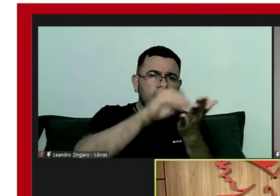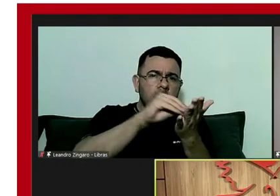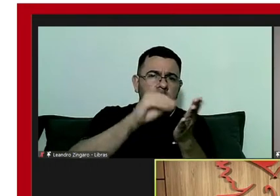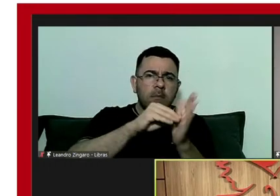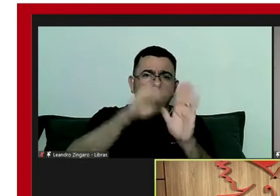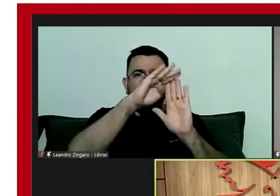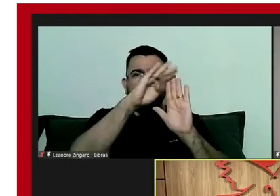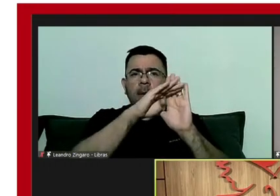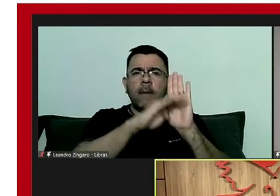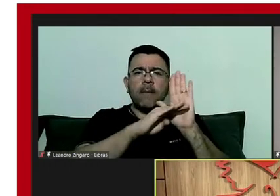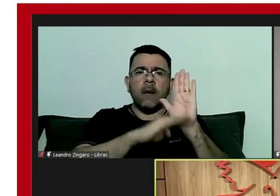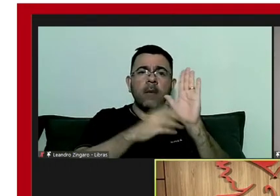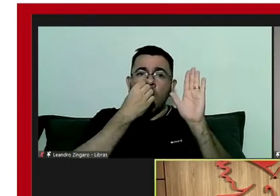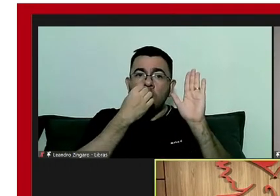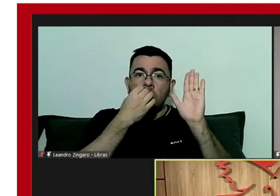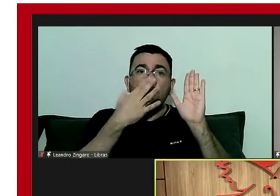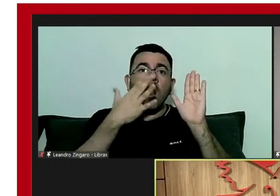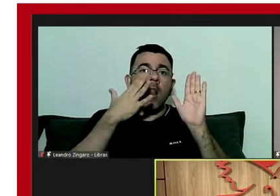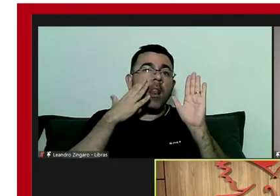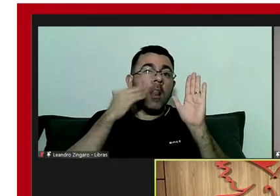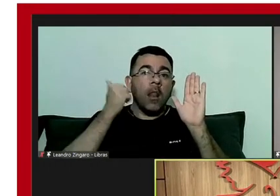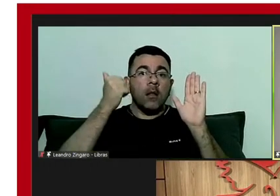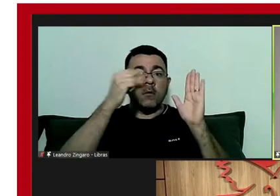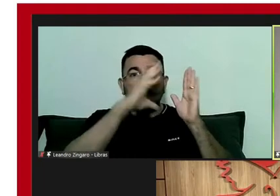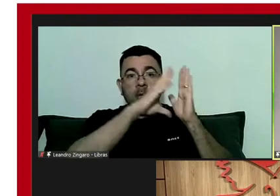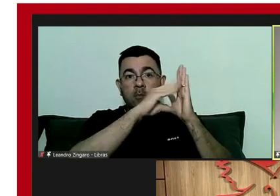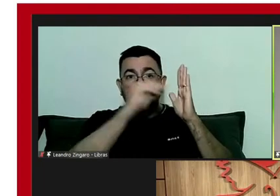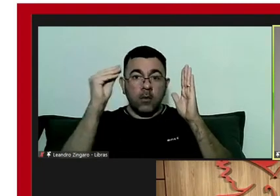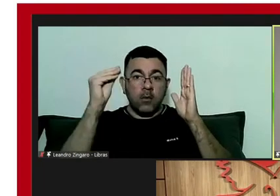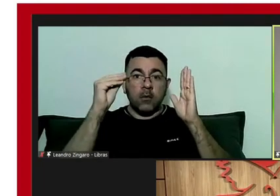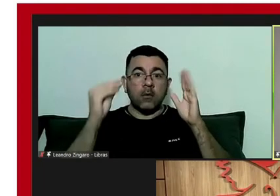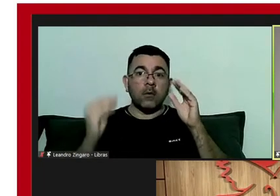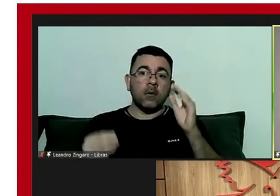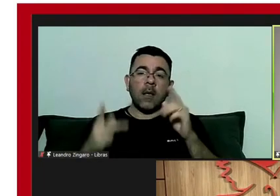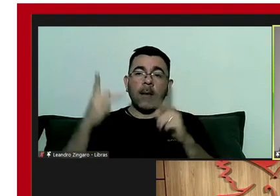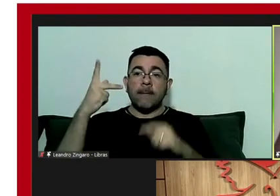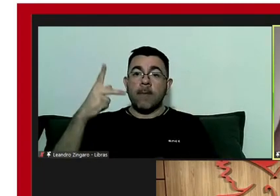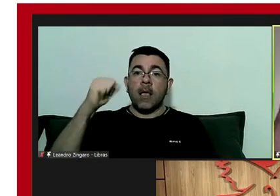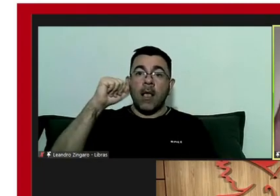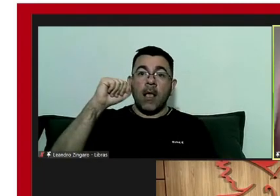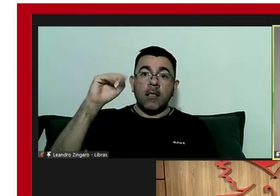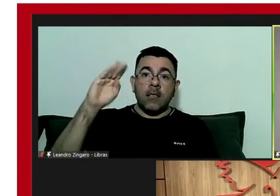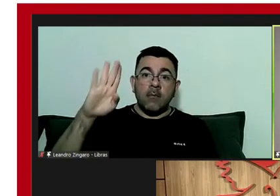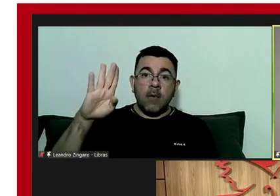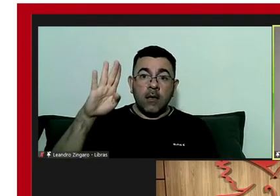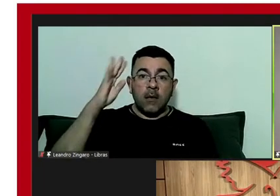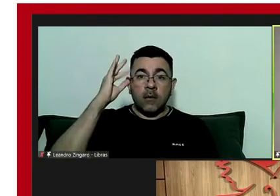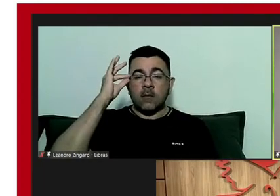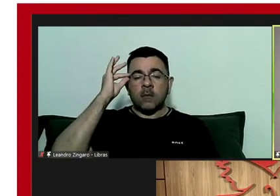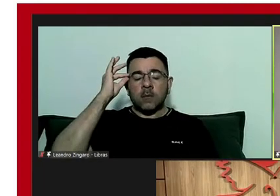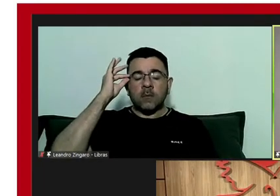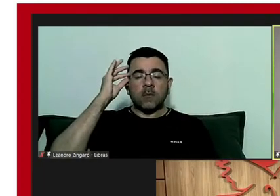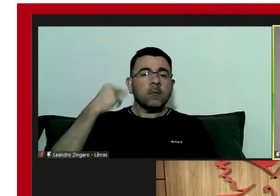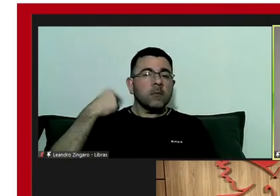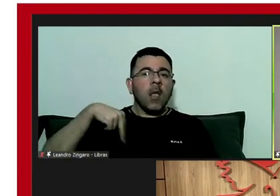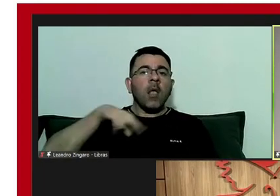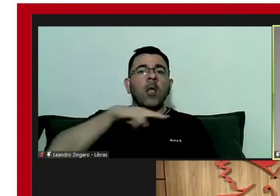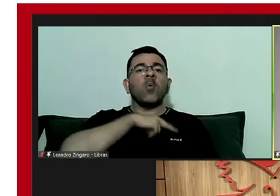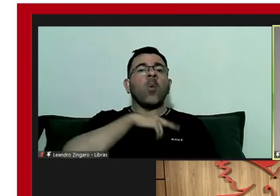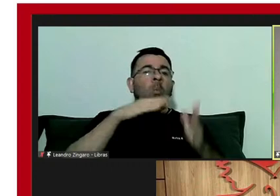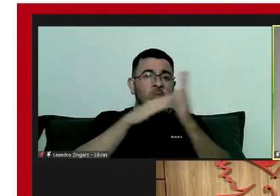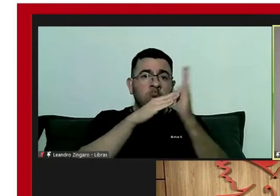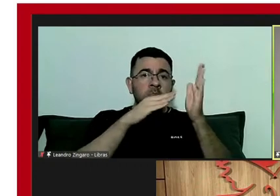vamos porque ISO não é uma coisa de João é uma coisa do PSB é uma coisa que a nossa cidade tá construindo